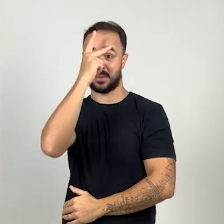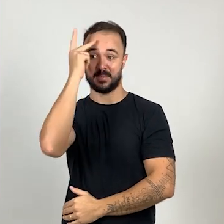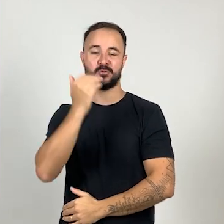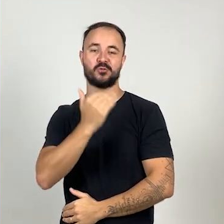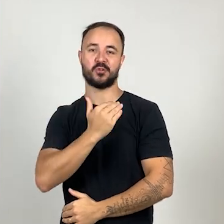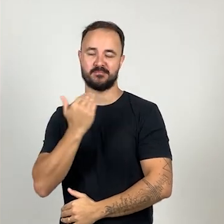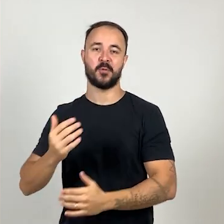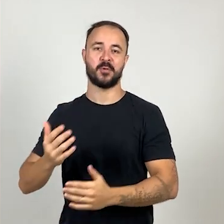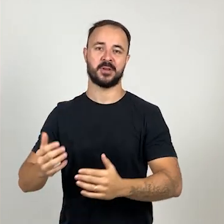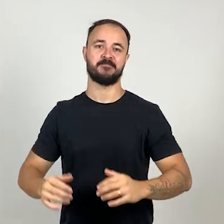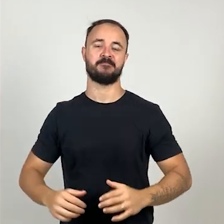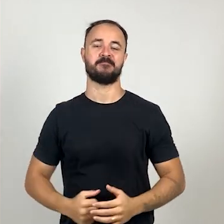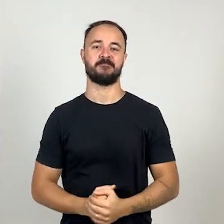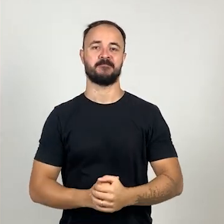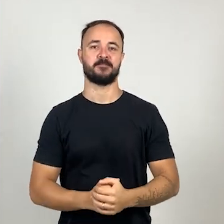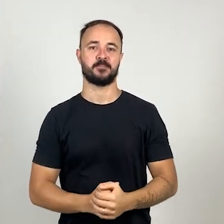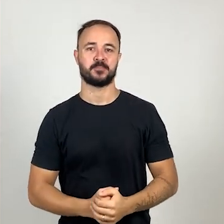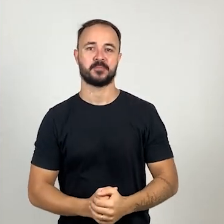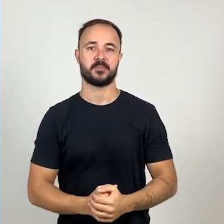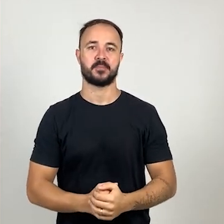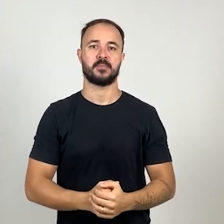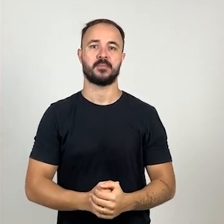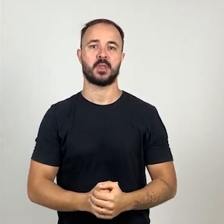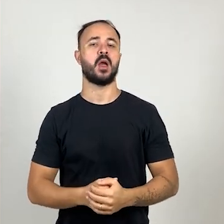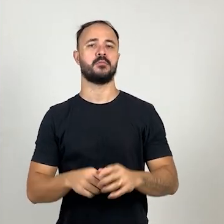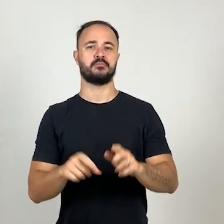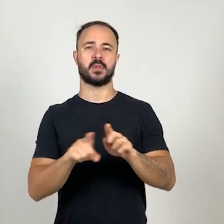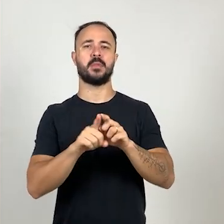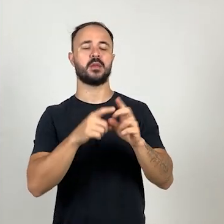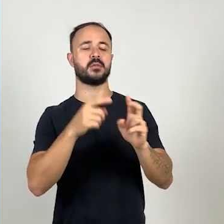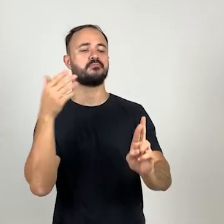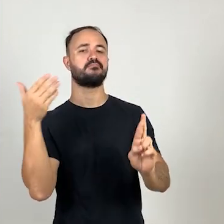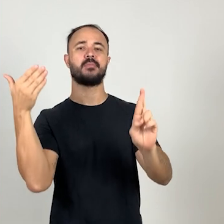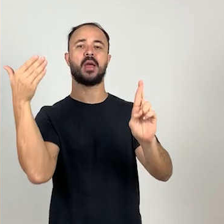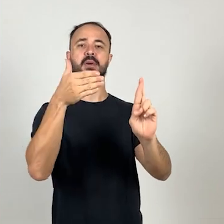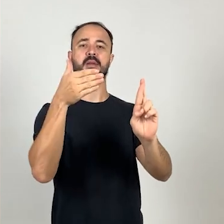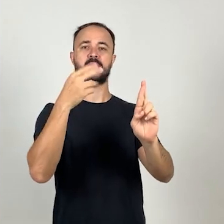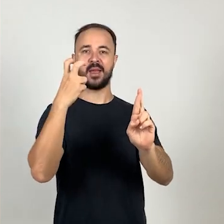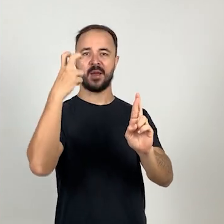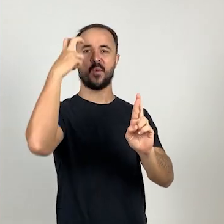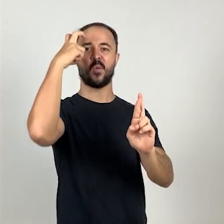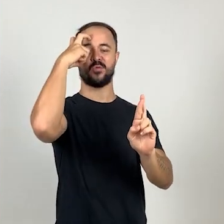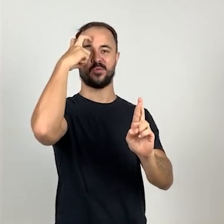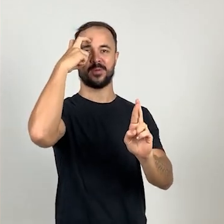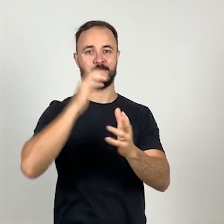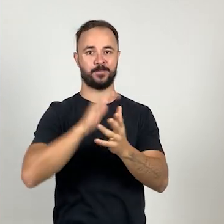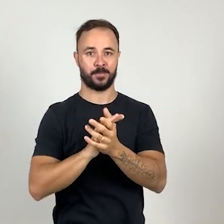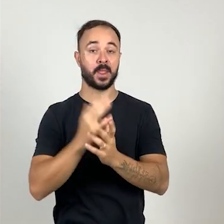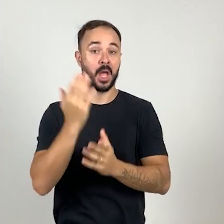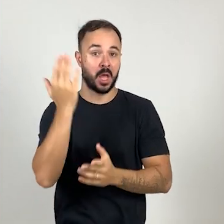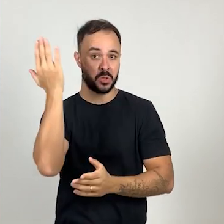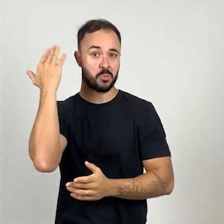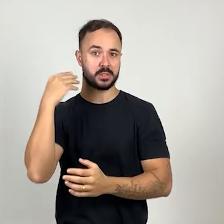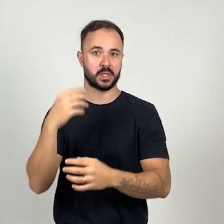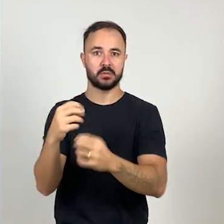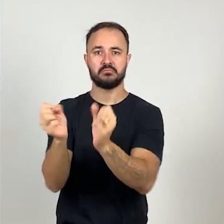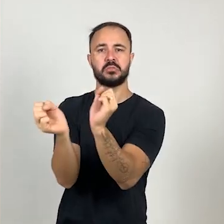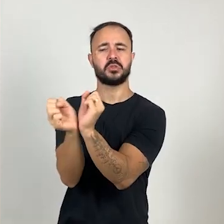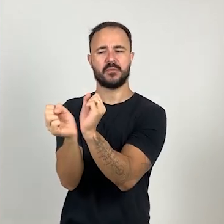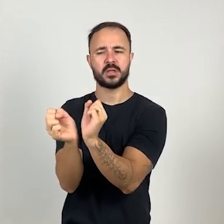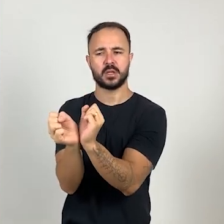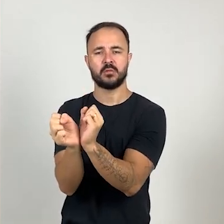Representatividade e cultura. A escravidão também teve um impacto